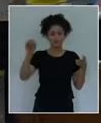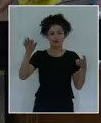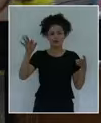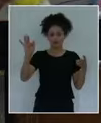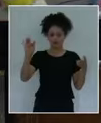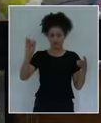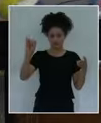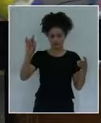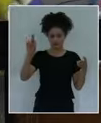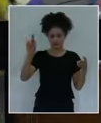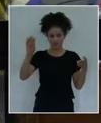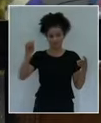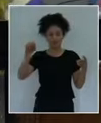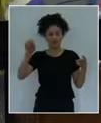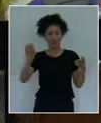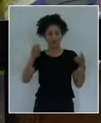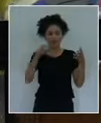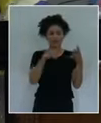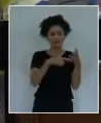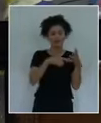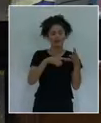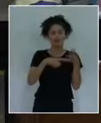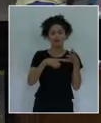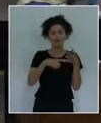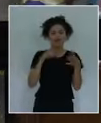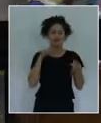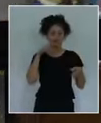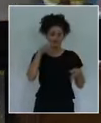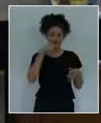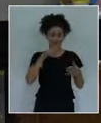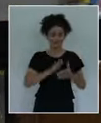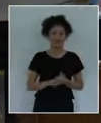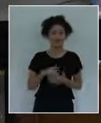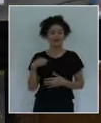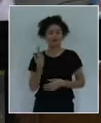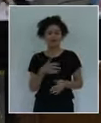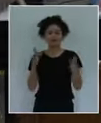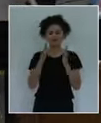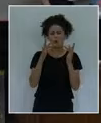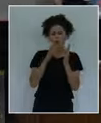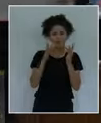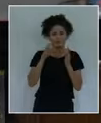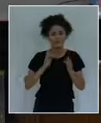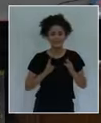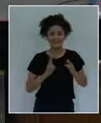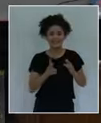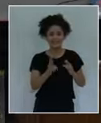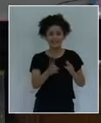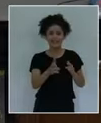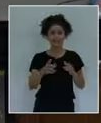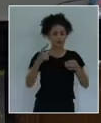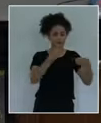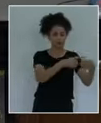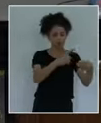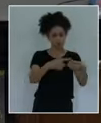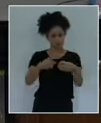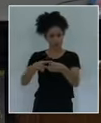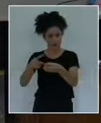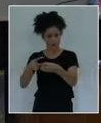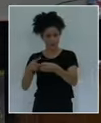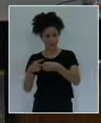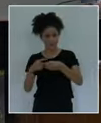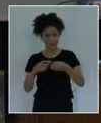temos contatos com funcionários da prefeitura e na cidade que tem defesa civil, a gente também faz contato